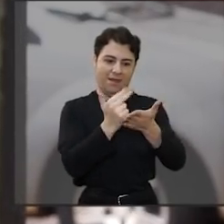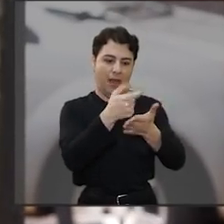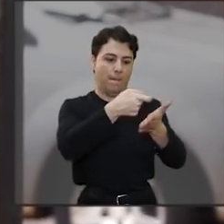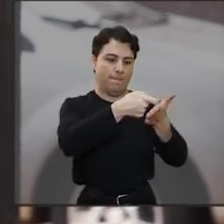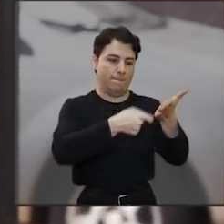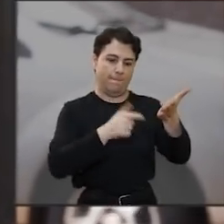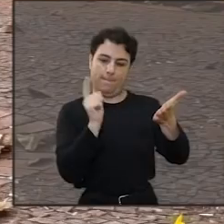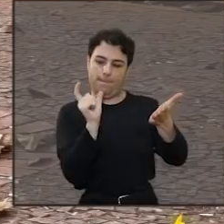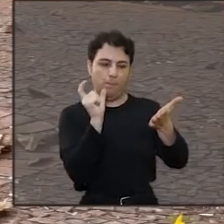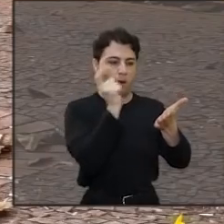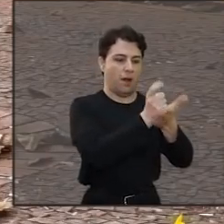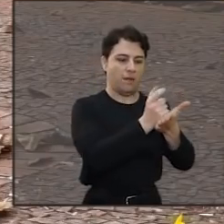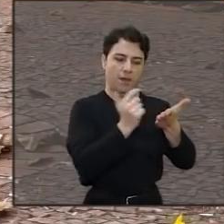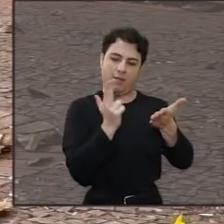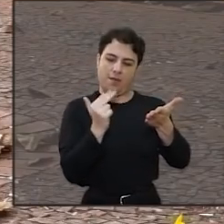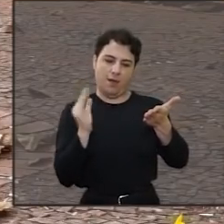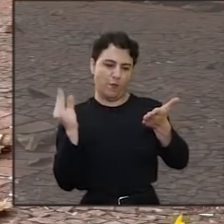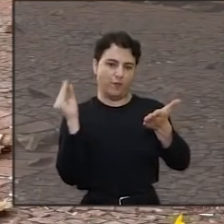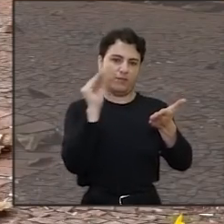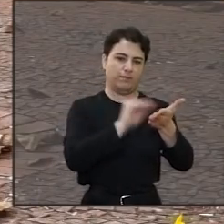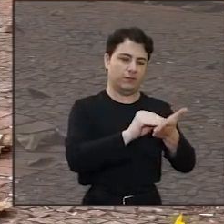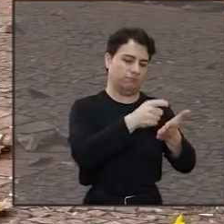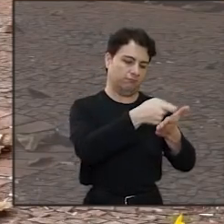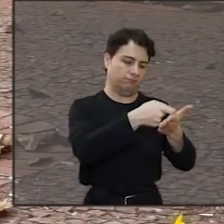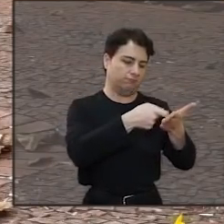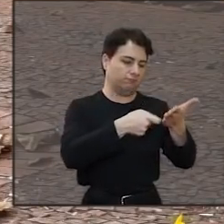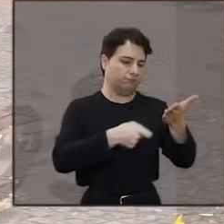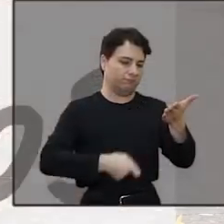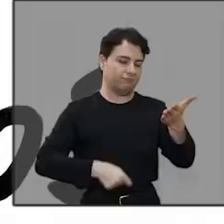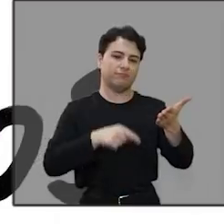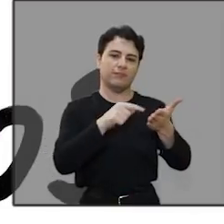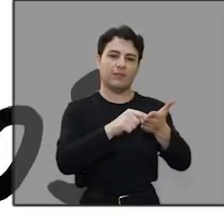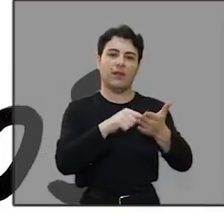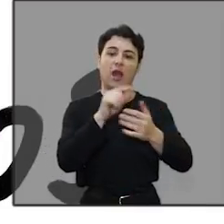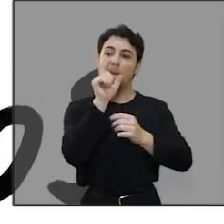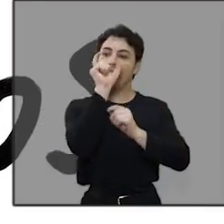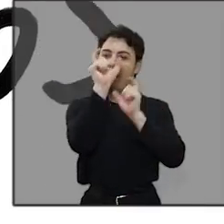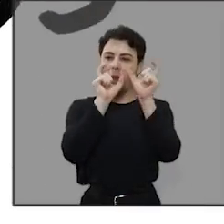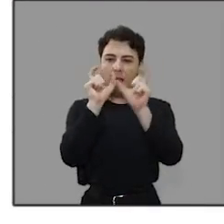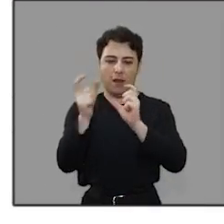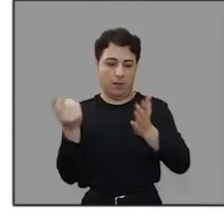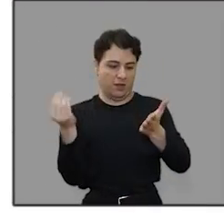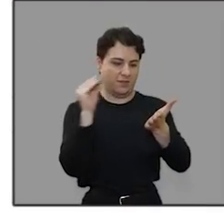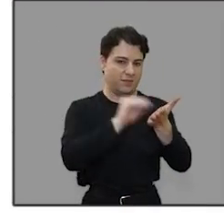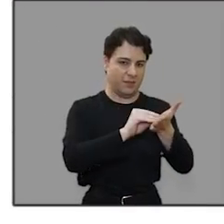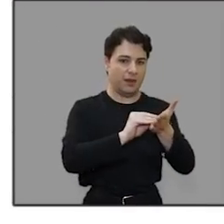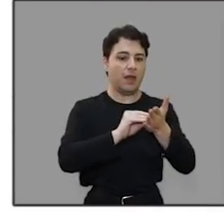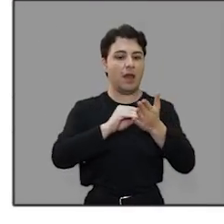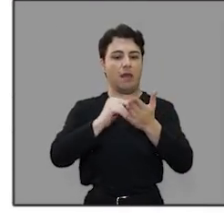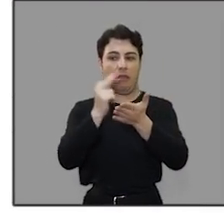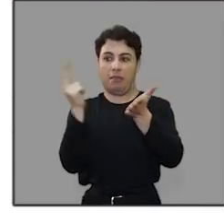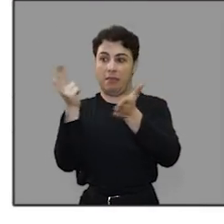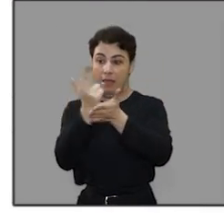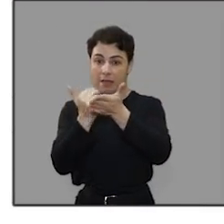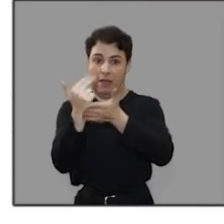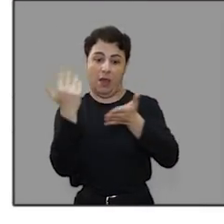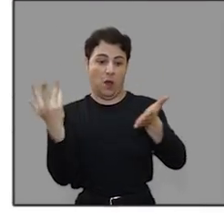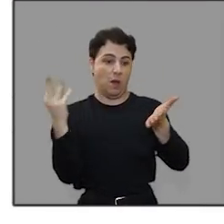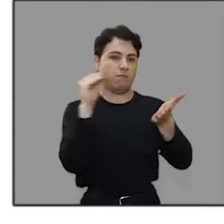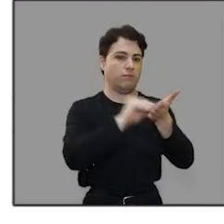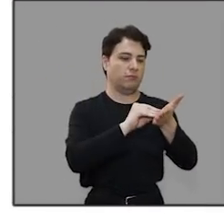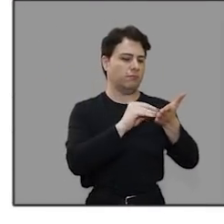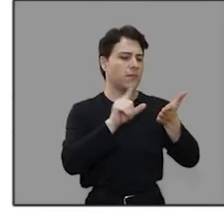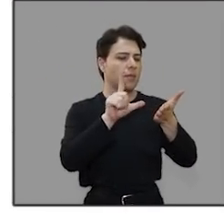eu pensei, bom, eu posso criar um outro sentido com o desenho. E aí eu comecei a unir, além da divisão das palavras, a divisão da palavra